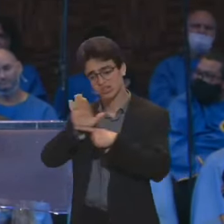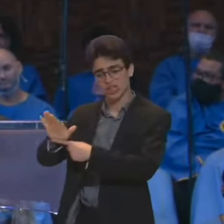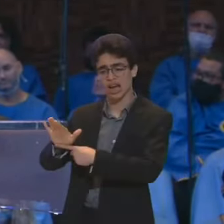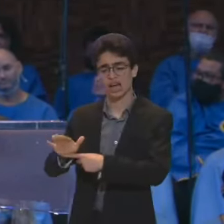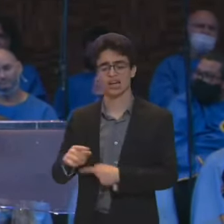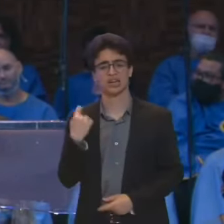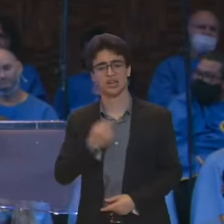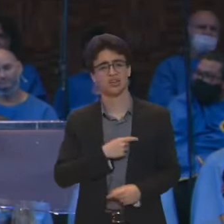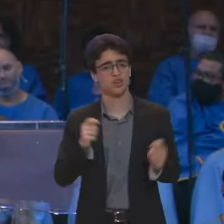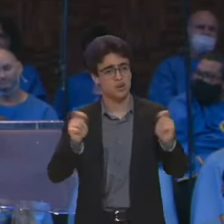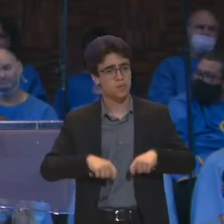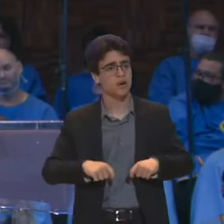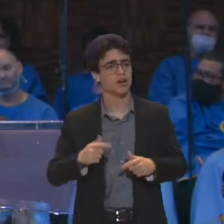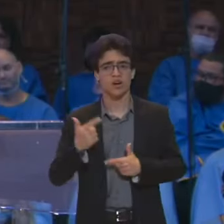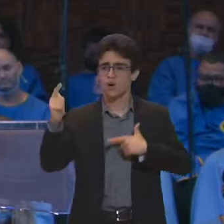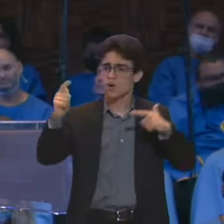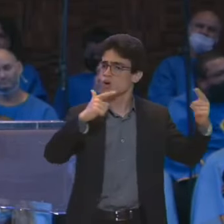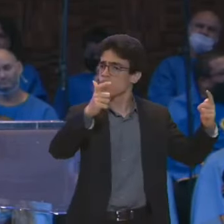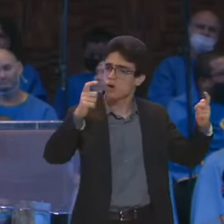como fazemos em outros lugares.